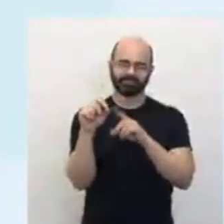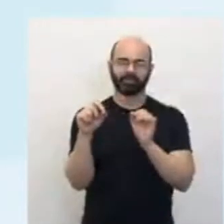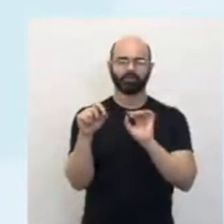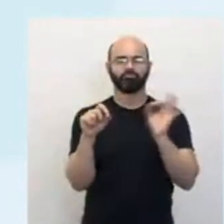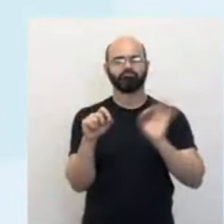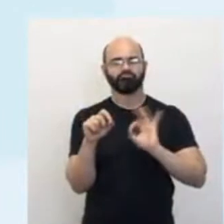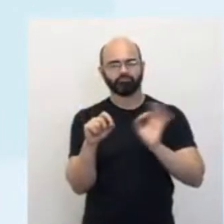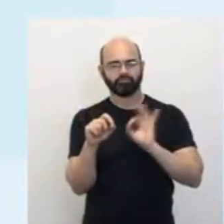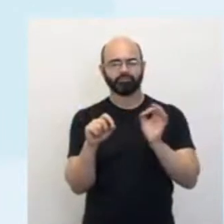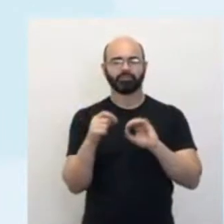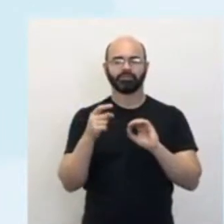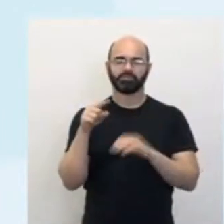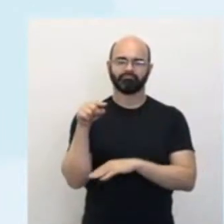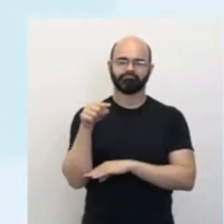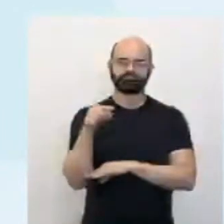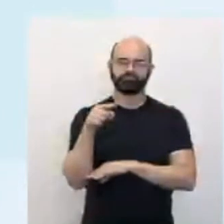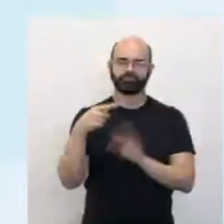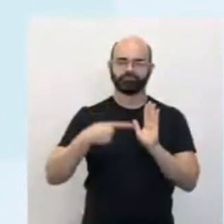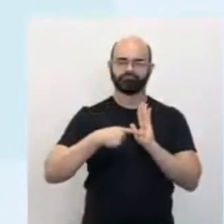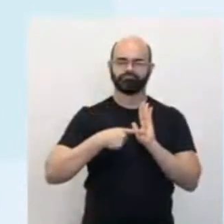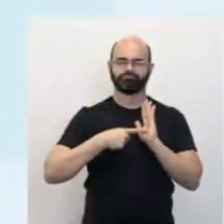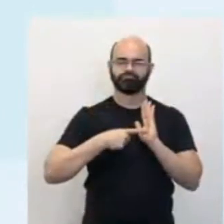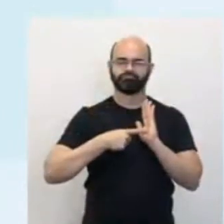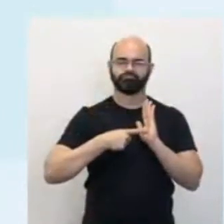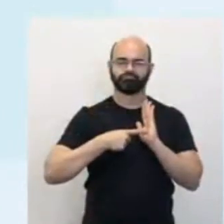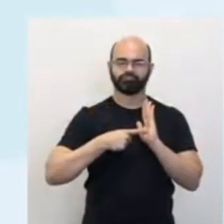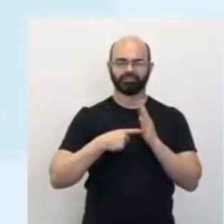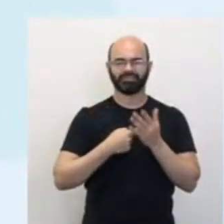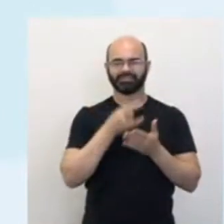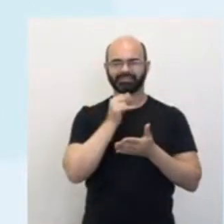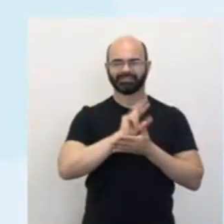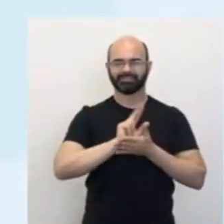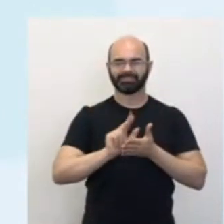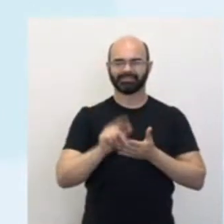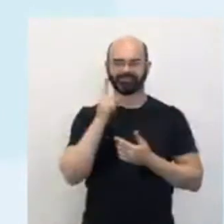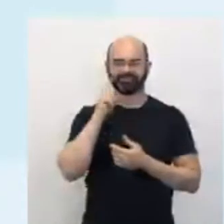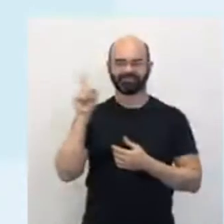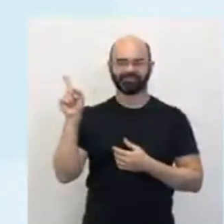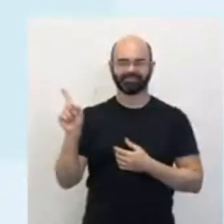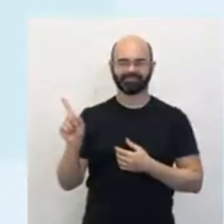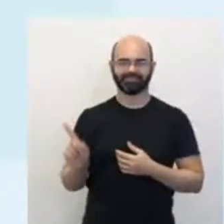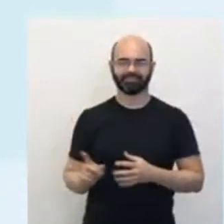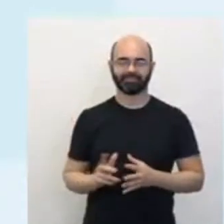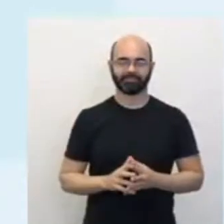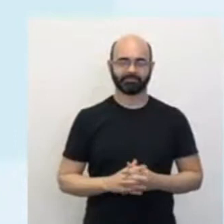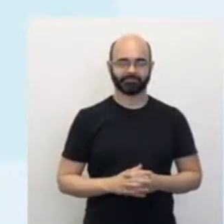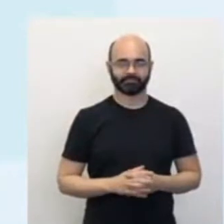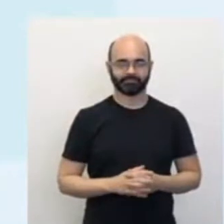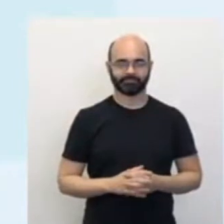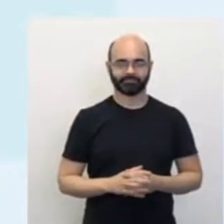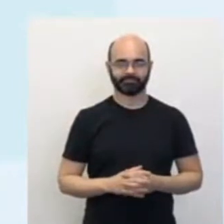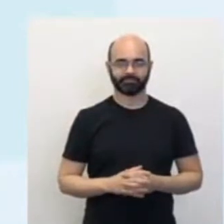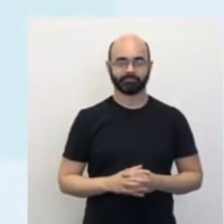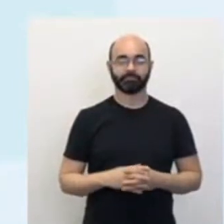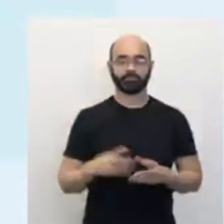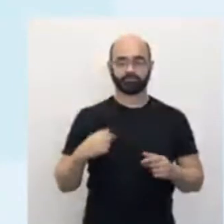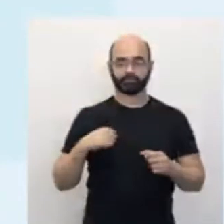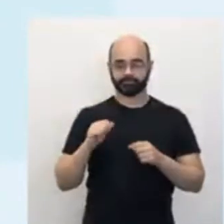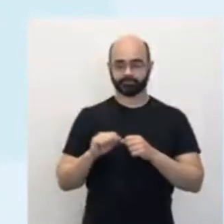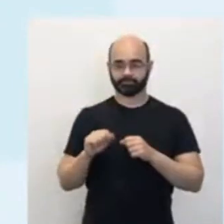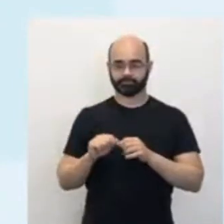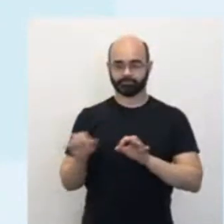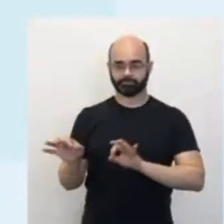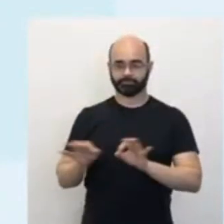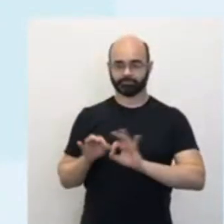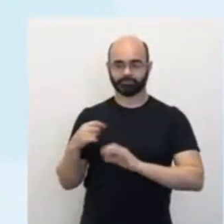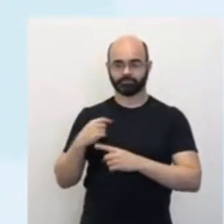por exemplo, uma furadeira, com... Eu tenho vários modelos aí que eu trouxe para vocês. O que eu construí aqui, que eu quero mostrar para